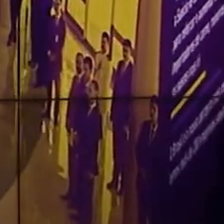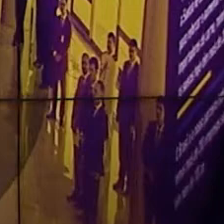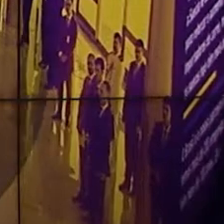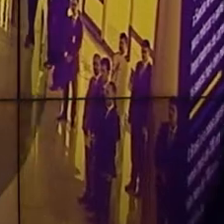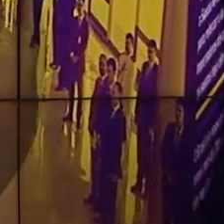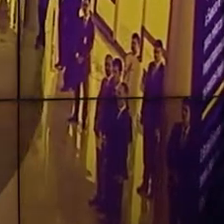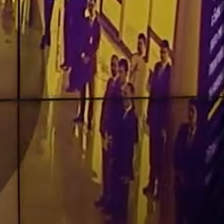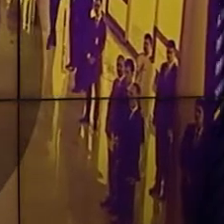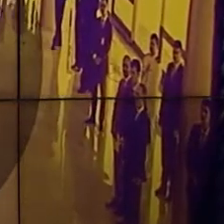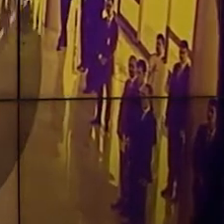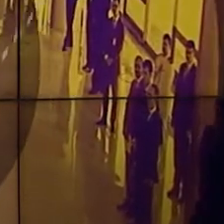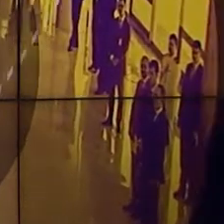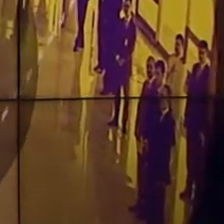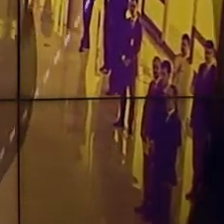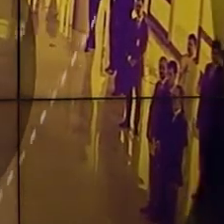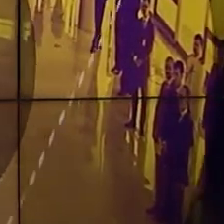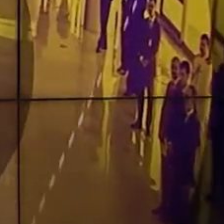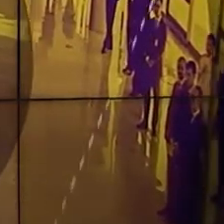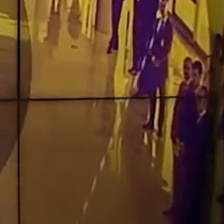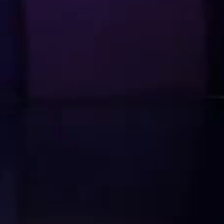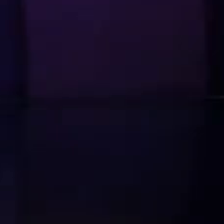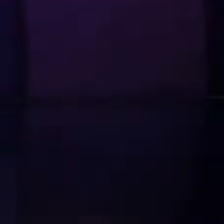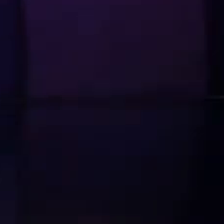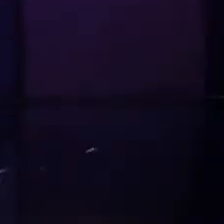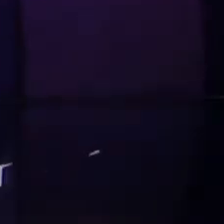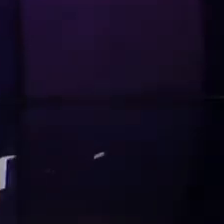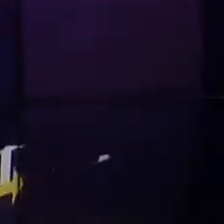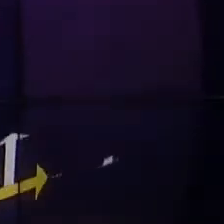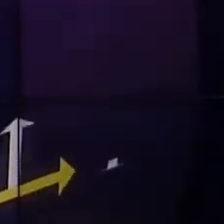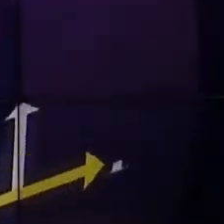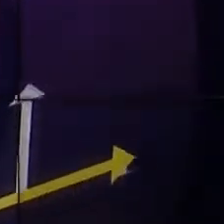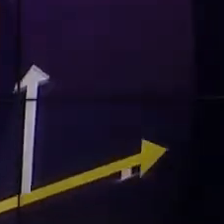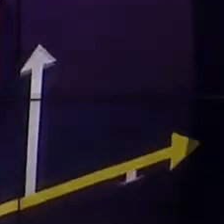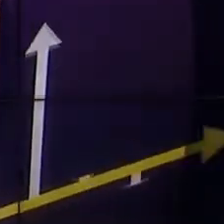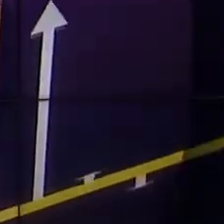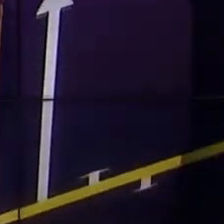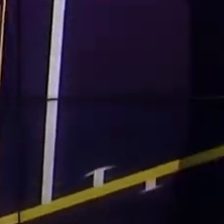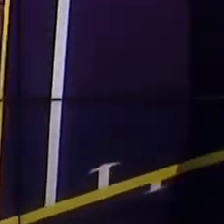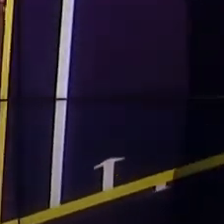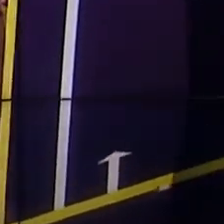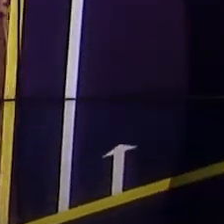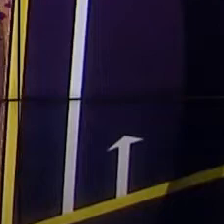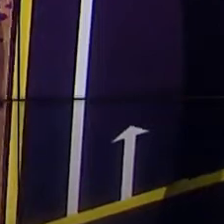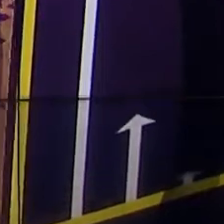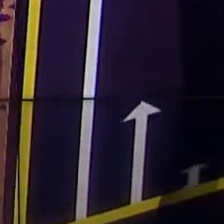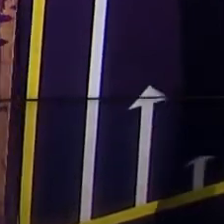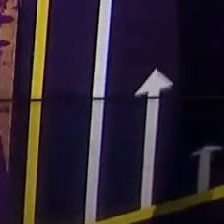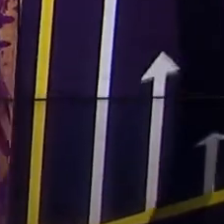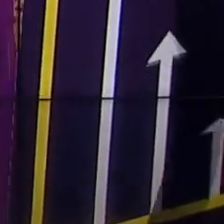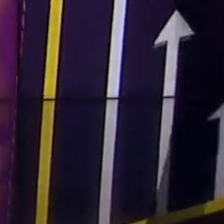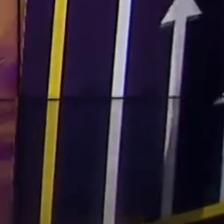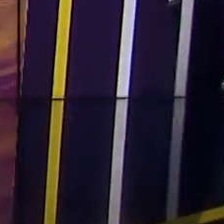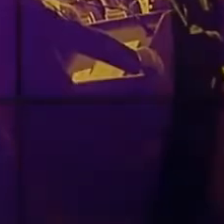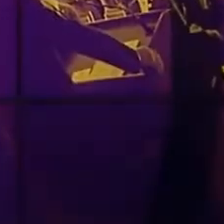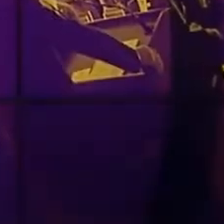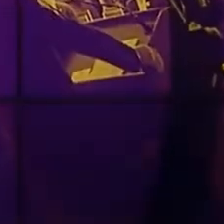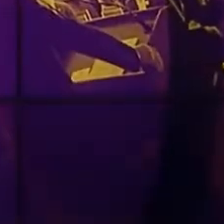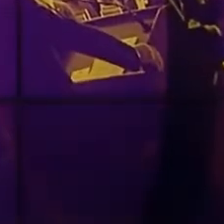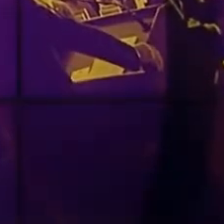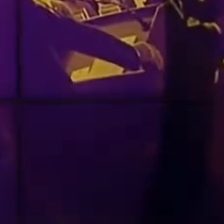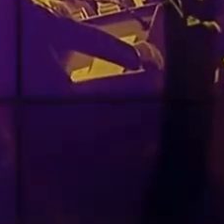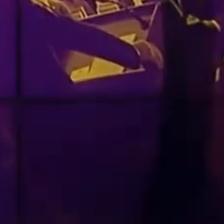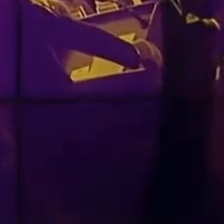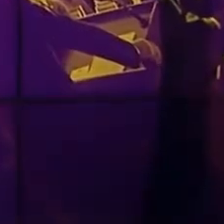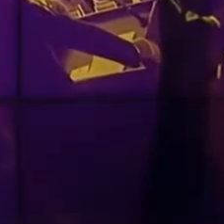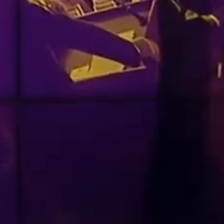governo federal, entre elas a criação do Ministério da Segurança Pública e a integração dos setores de segurança dos diversos segmentos de